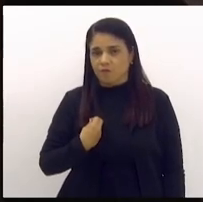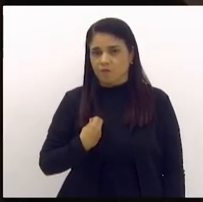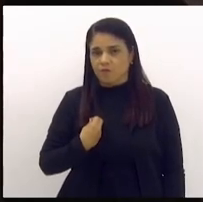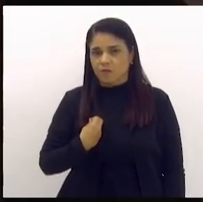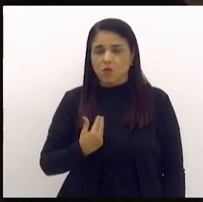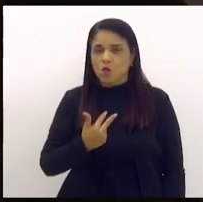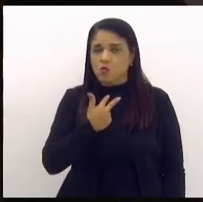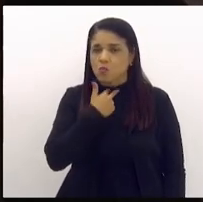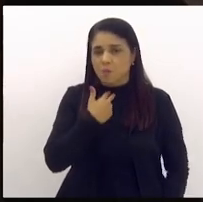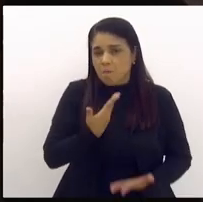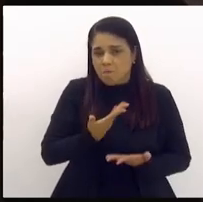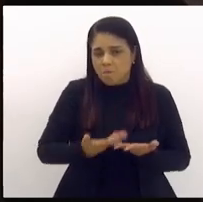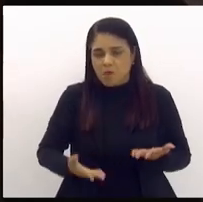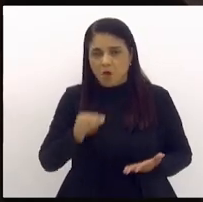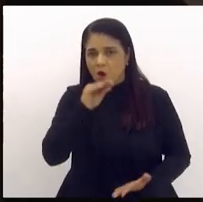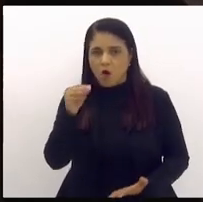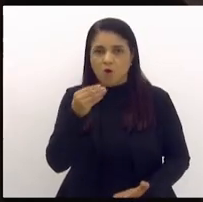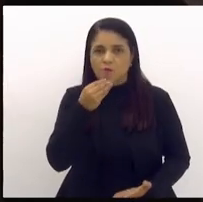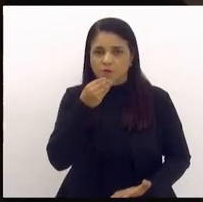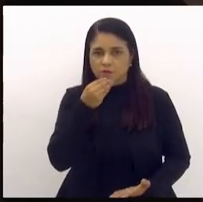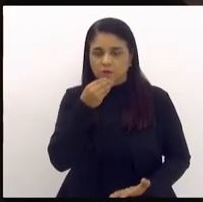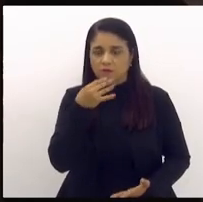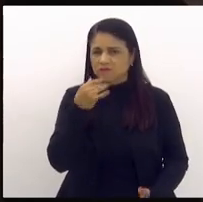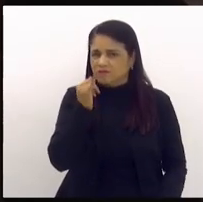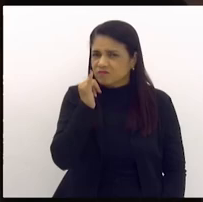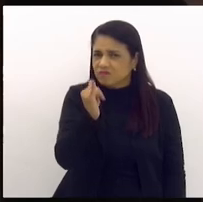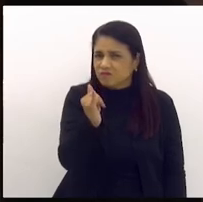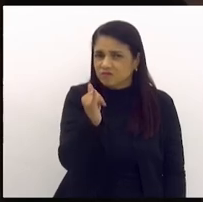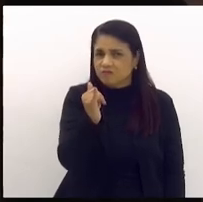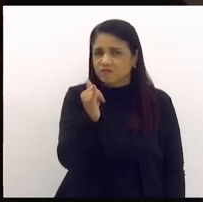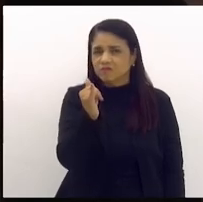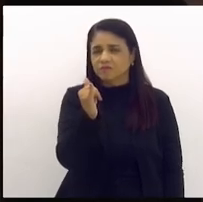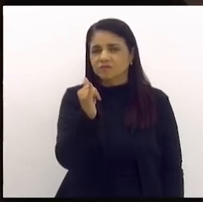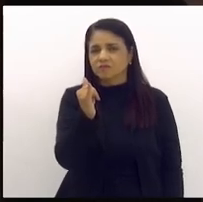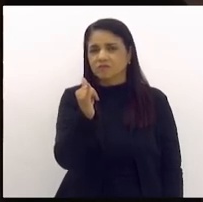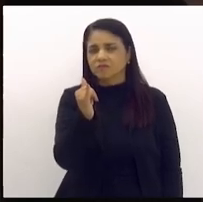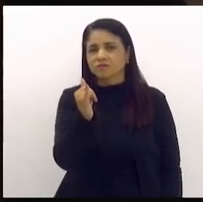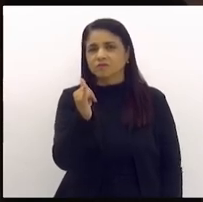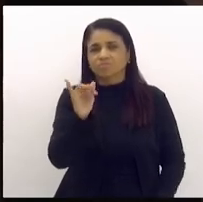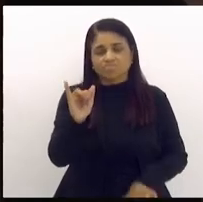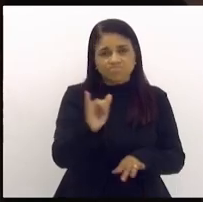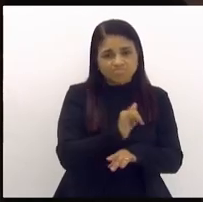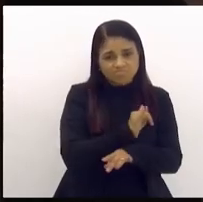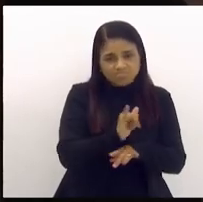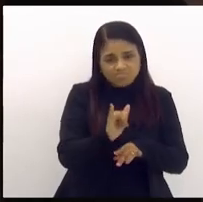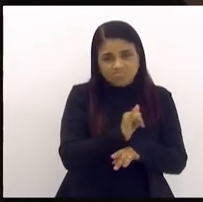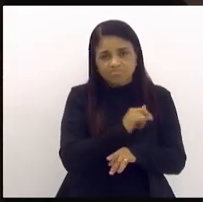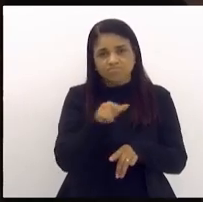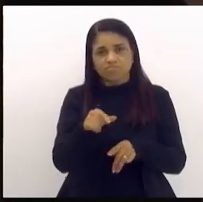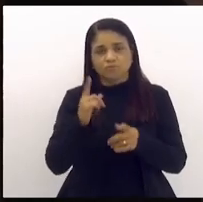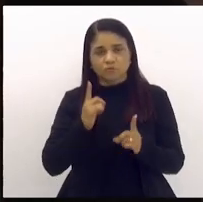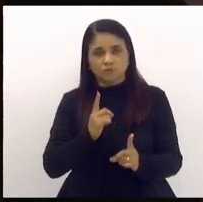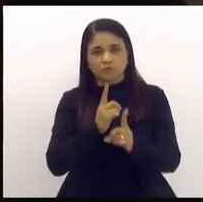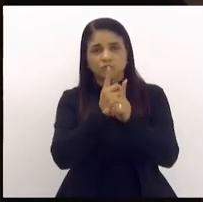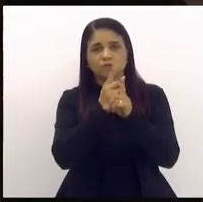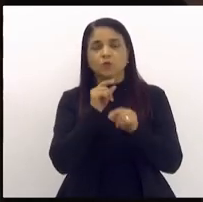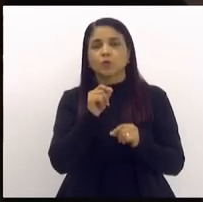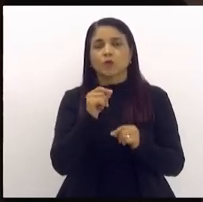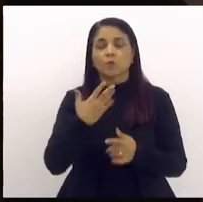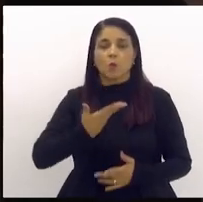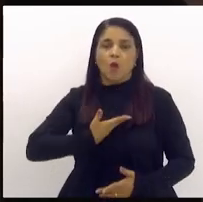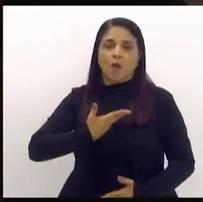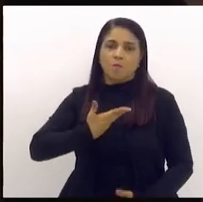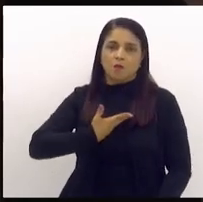perder a oportunidade também de mencionar um dos artífices desse grande encontro, que é o meu